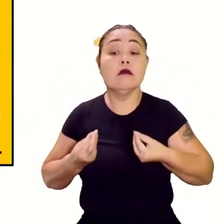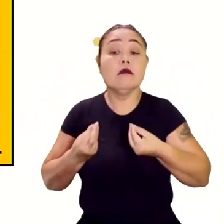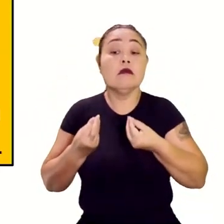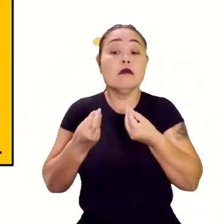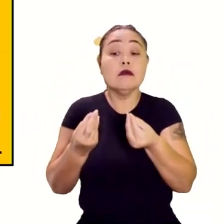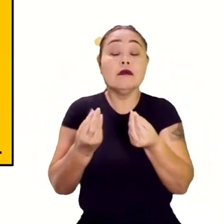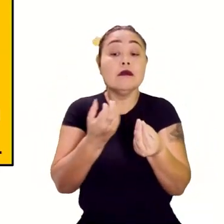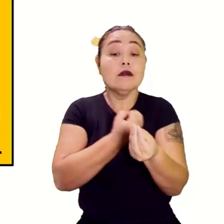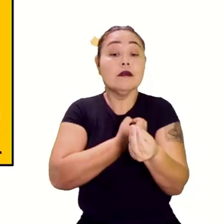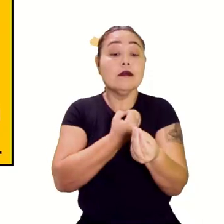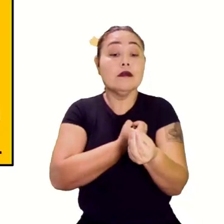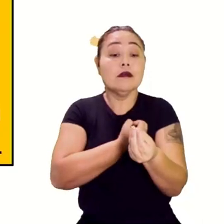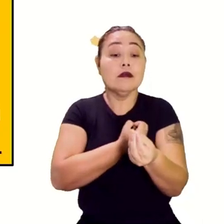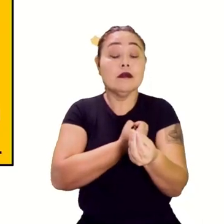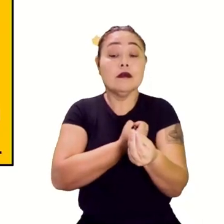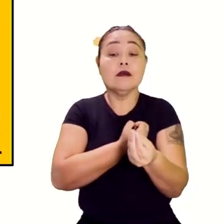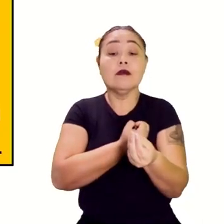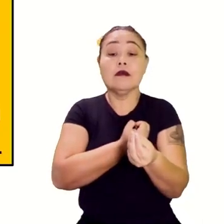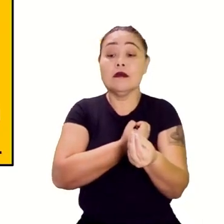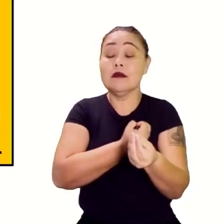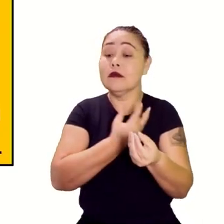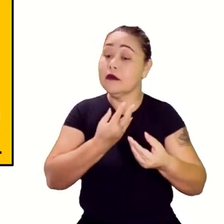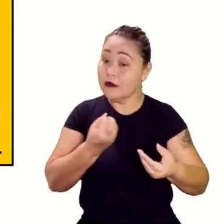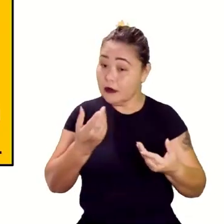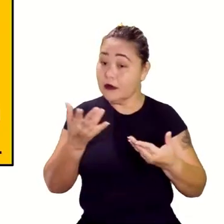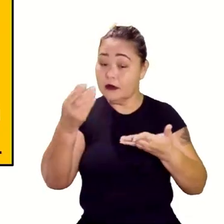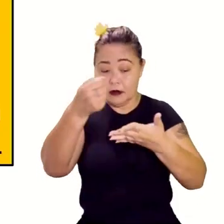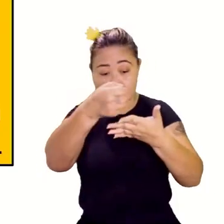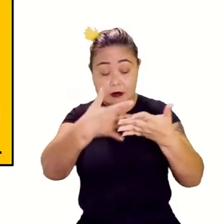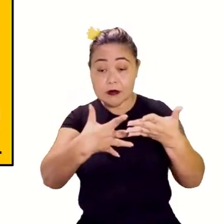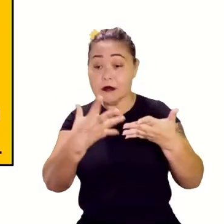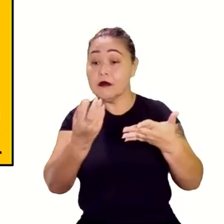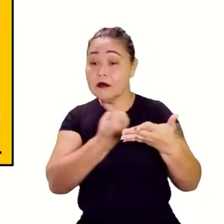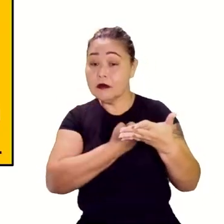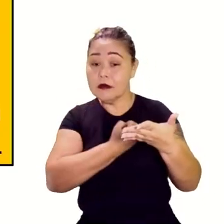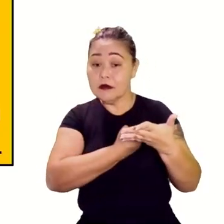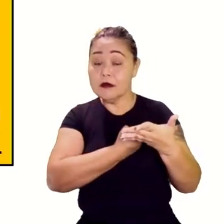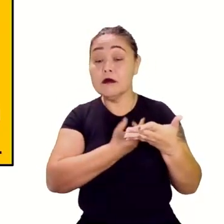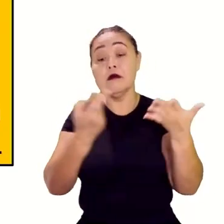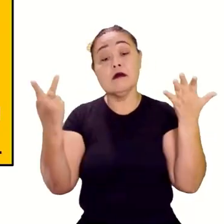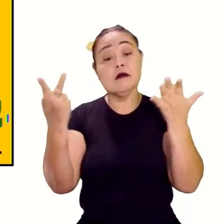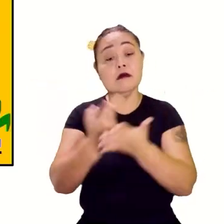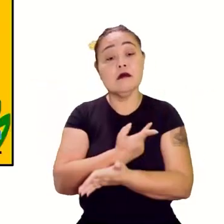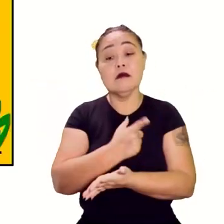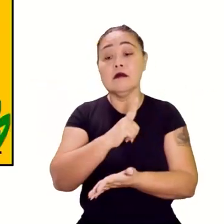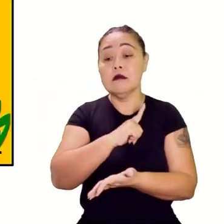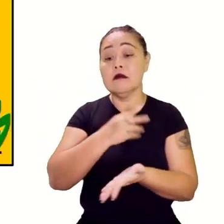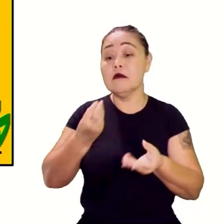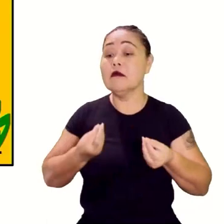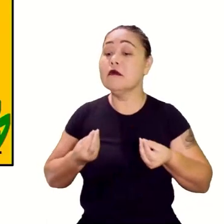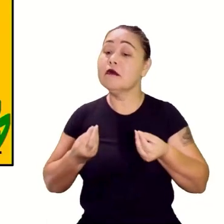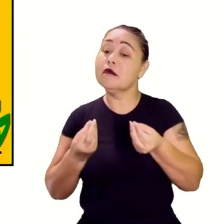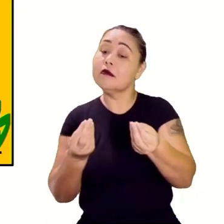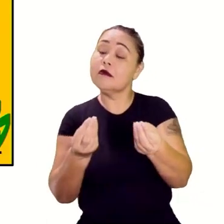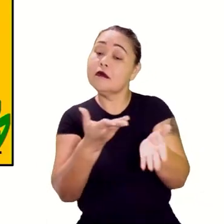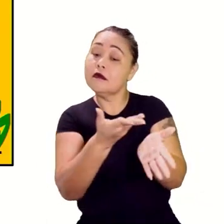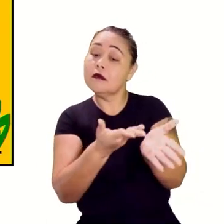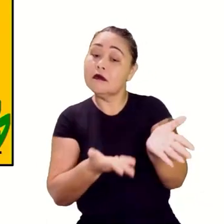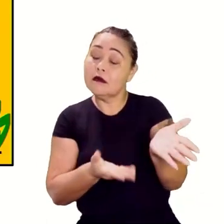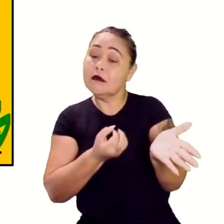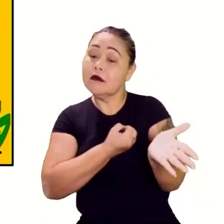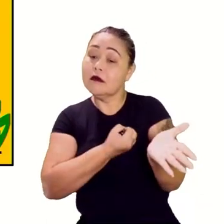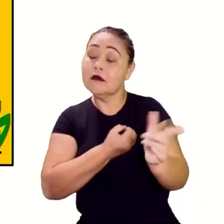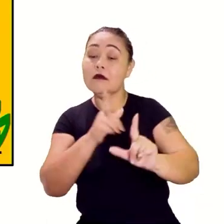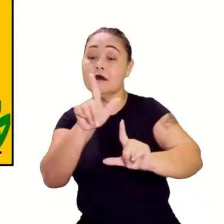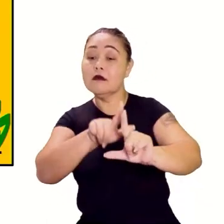fornecer esses valores. O problema vai fornecer esses valores. Então, sempre que isso acontecer, será fornecido o valor